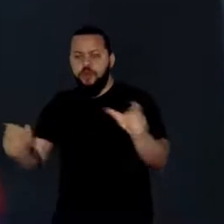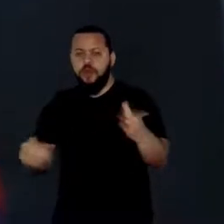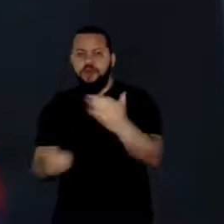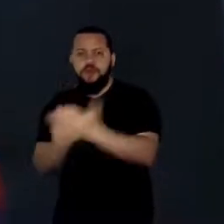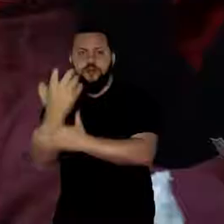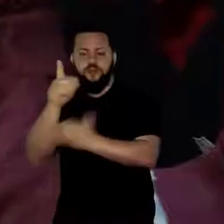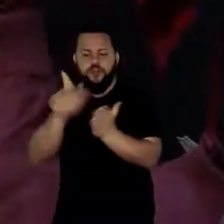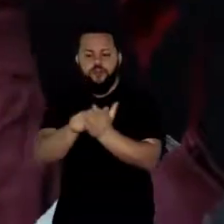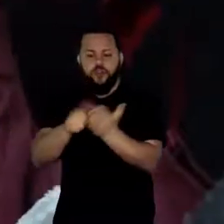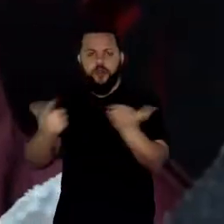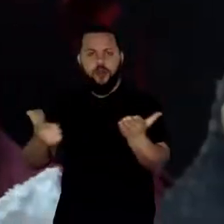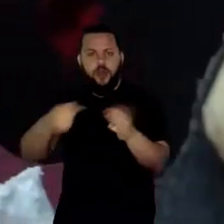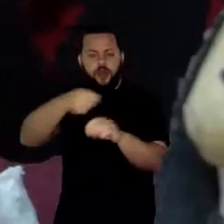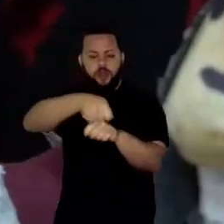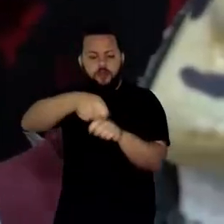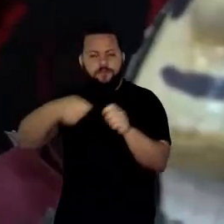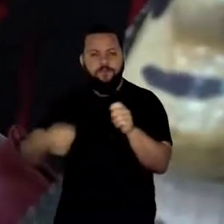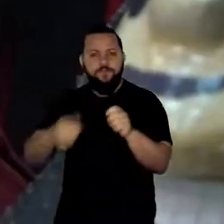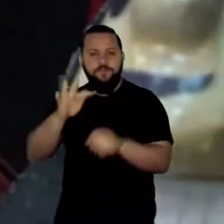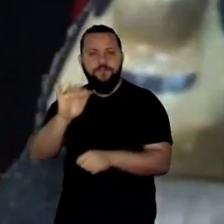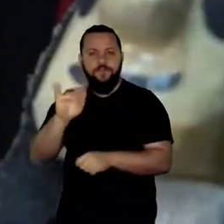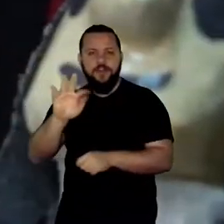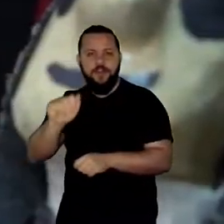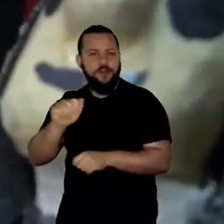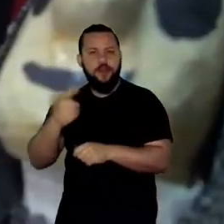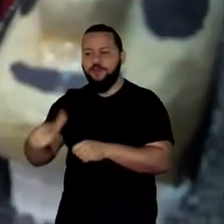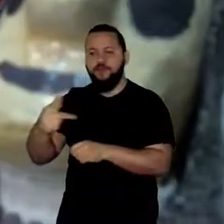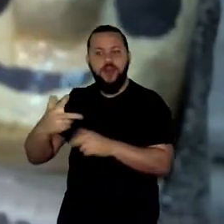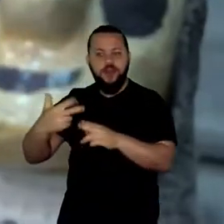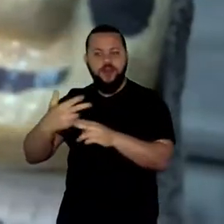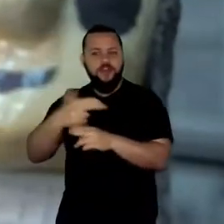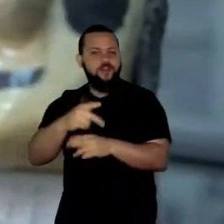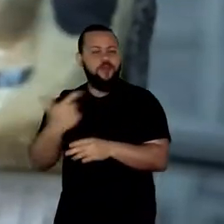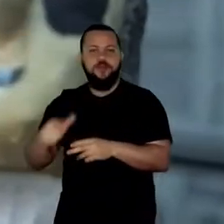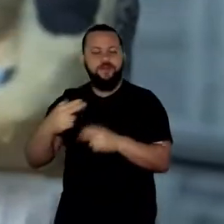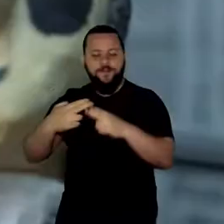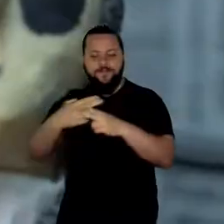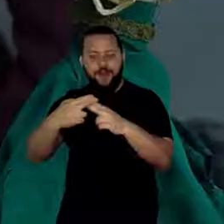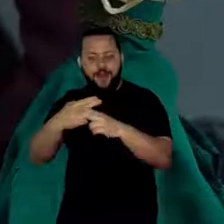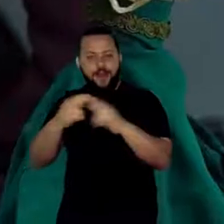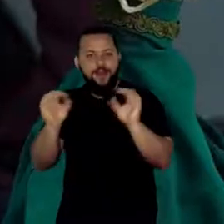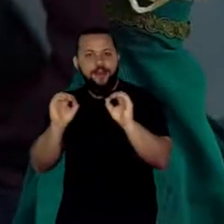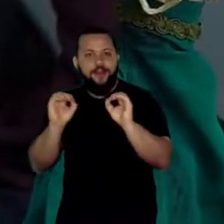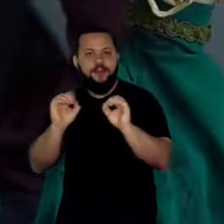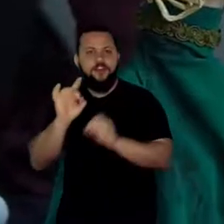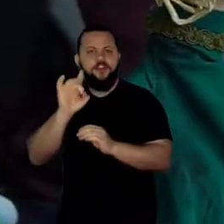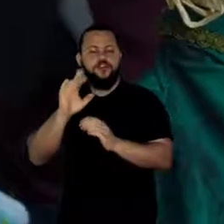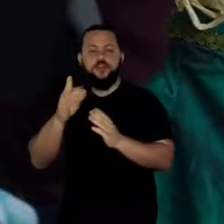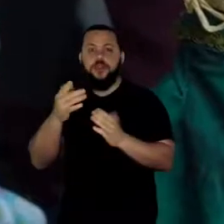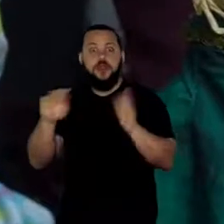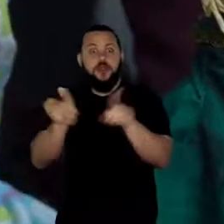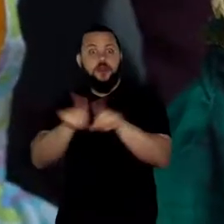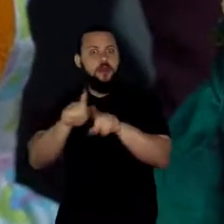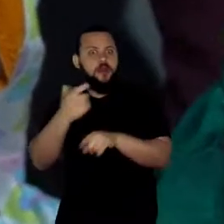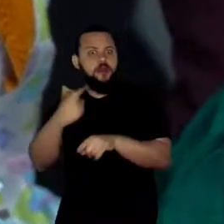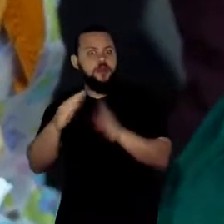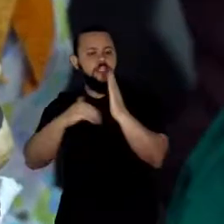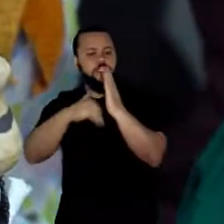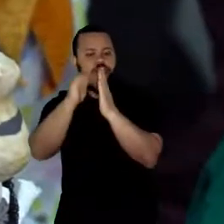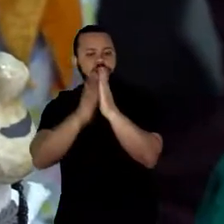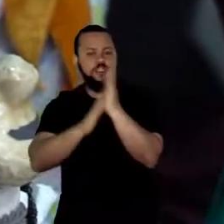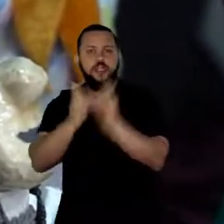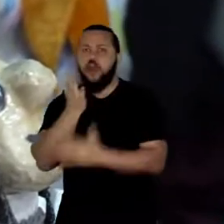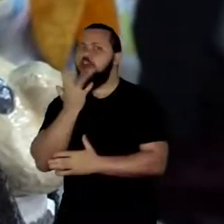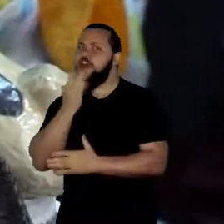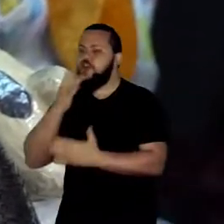jornal e fita crepe sem utilização de tesouras ou outras ferramentas. Também não foram utilizadas tintas. As cores dos